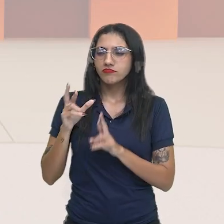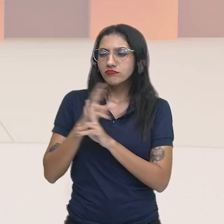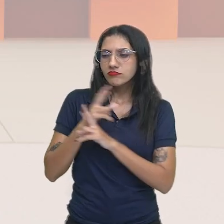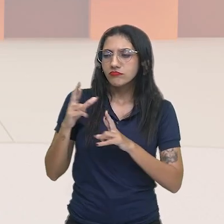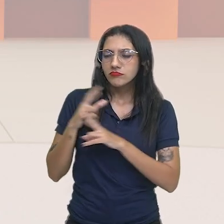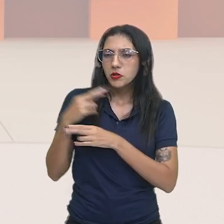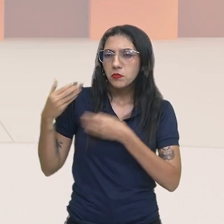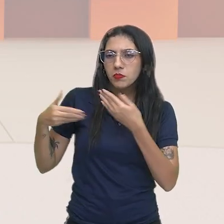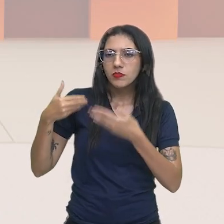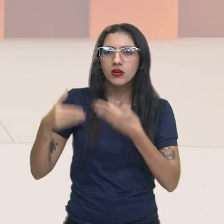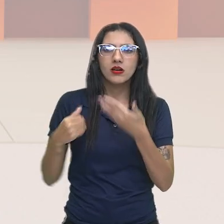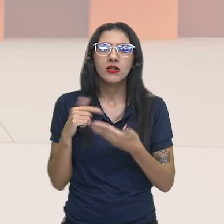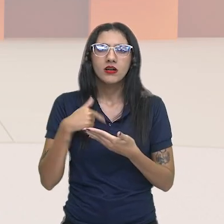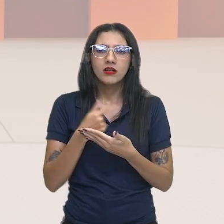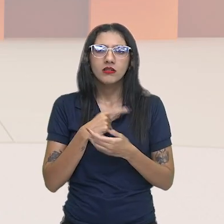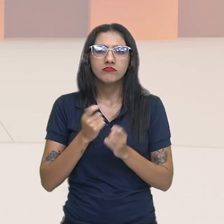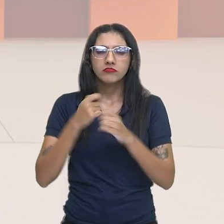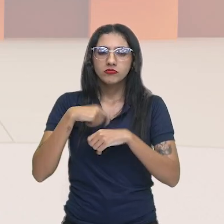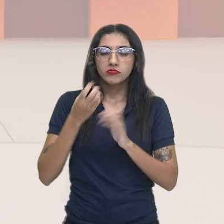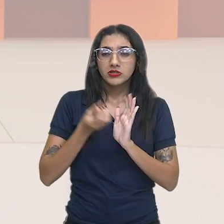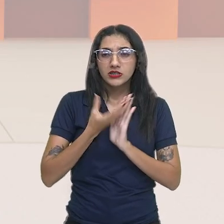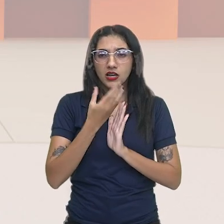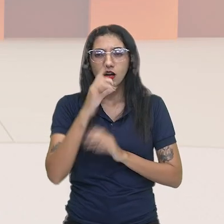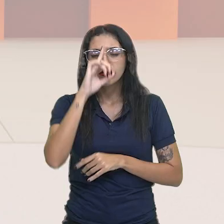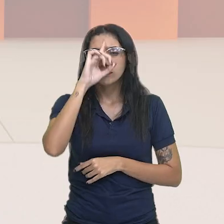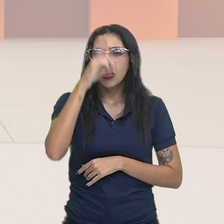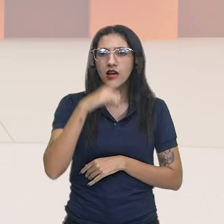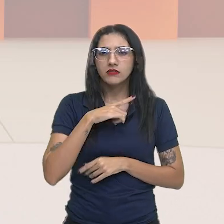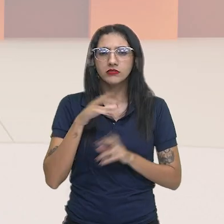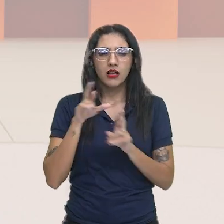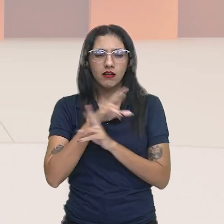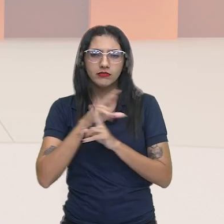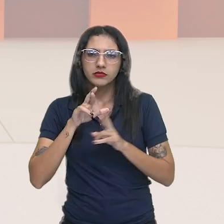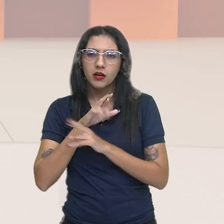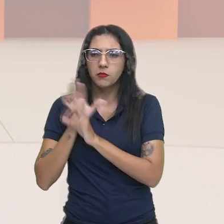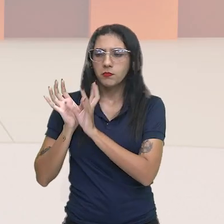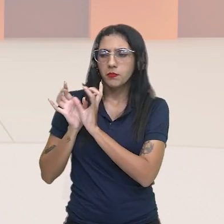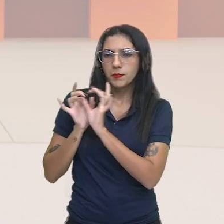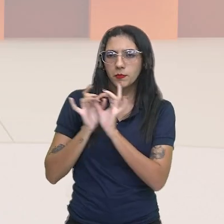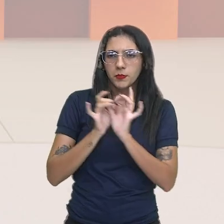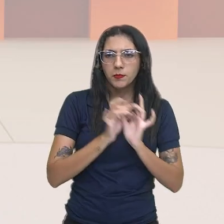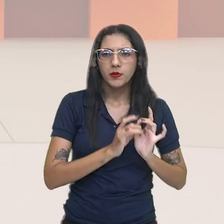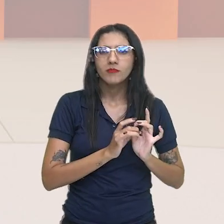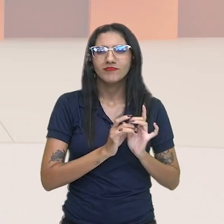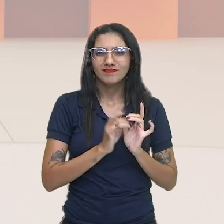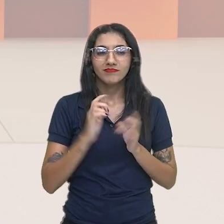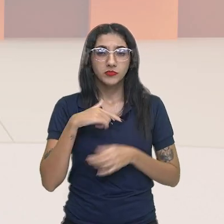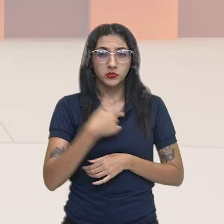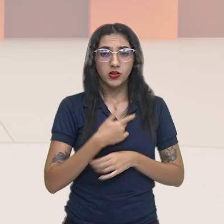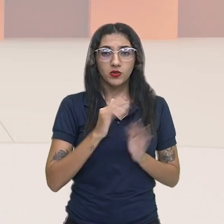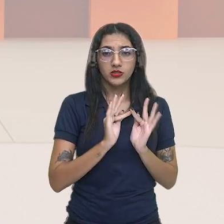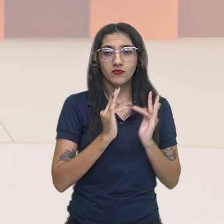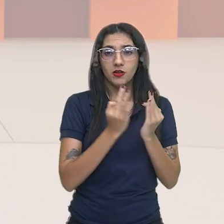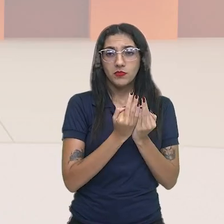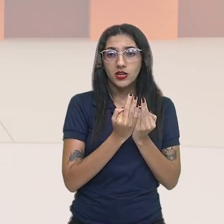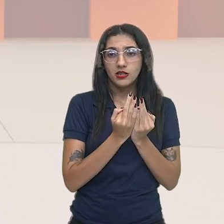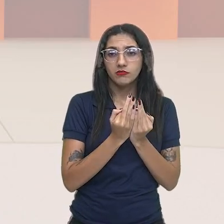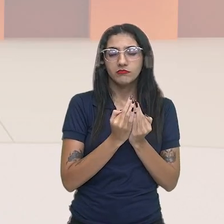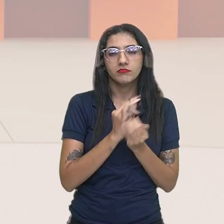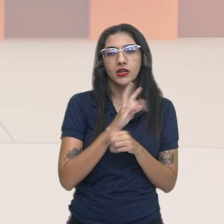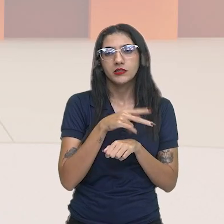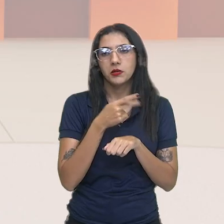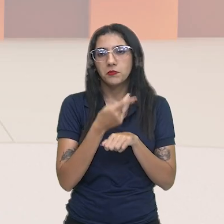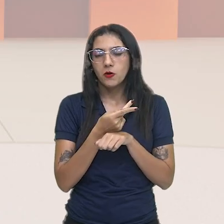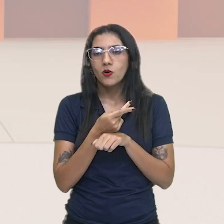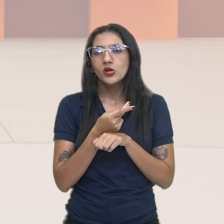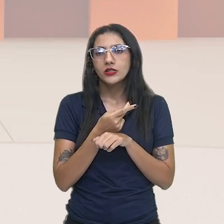com que nós possamos criar laços, né, de convivência desde a família. Depois, né,